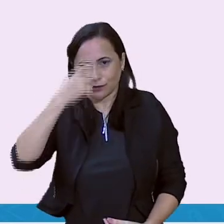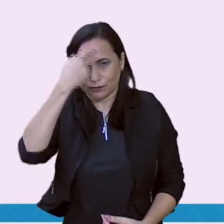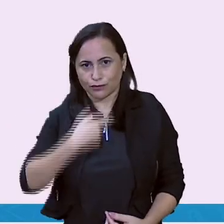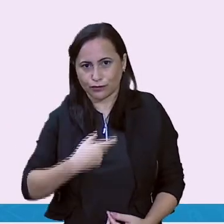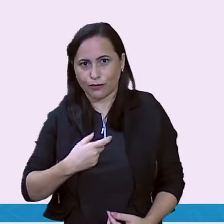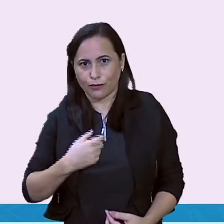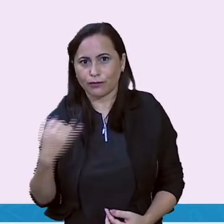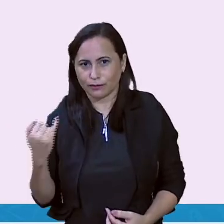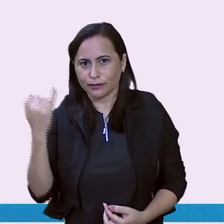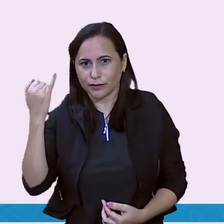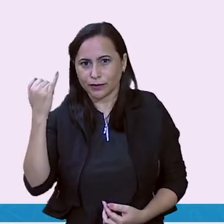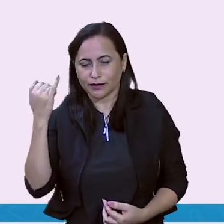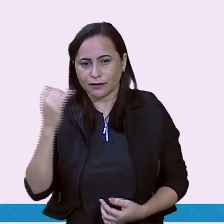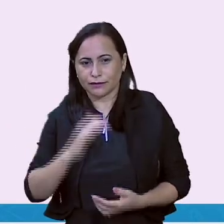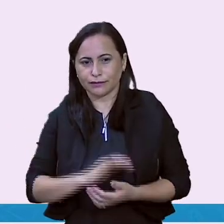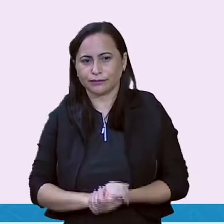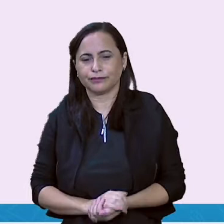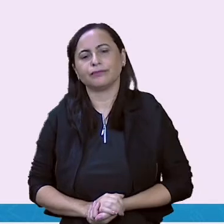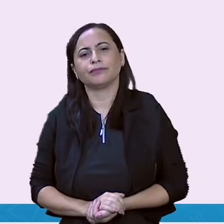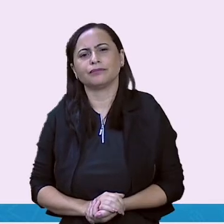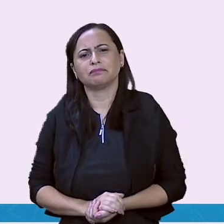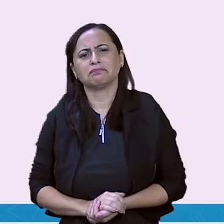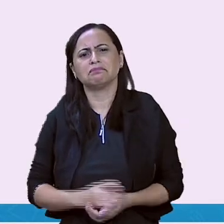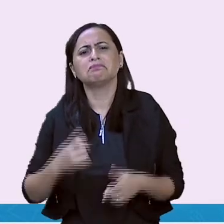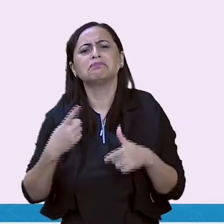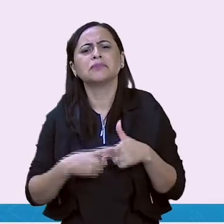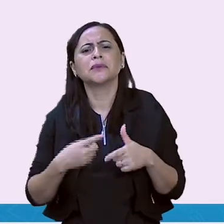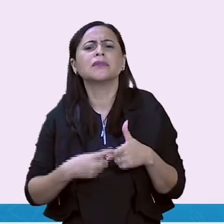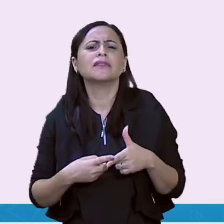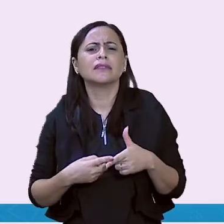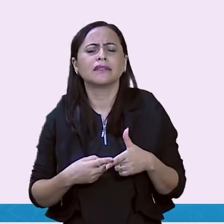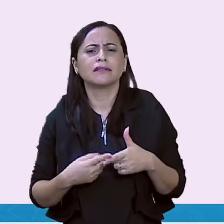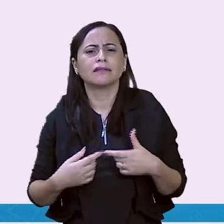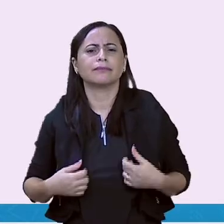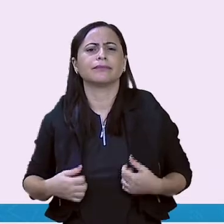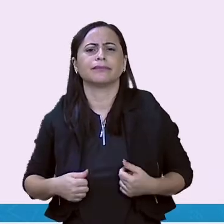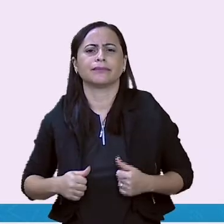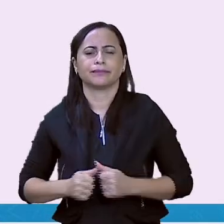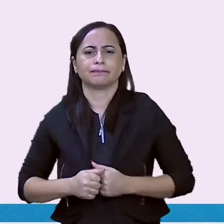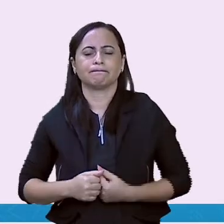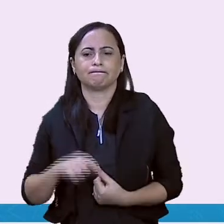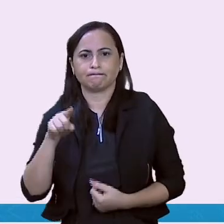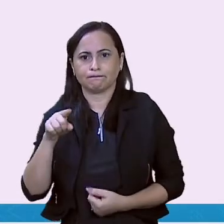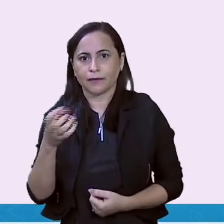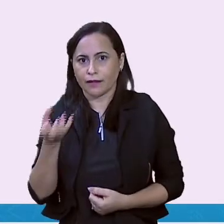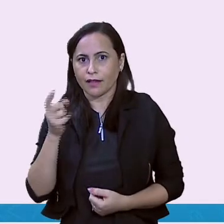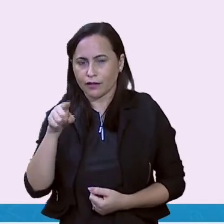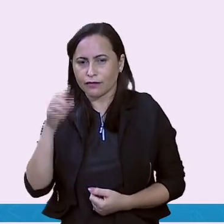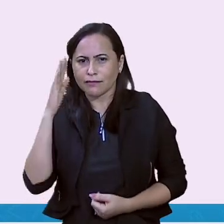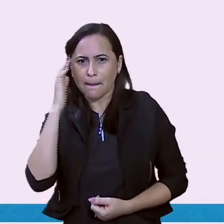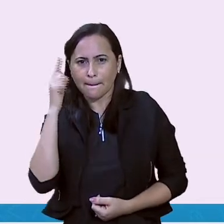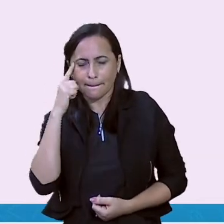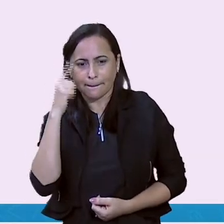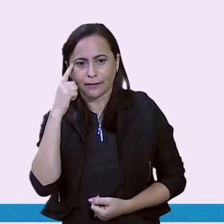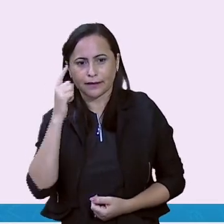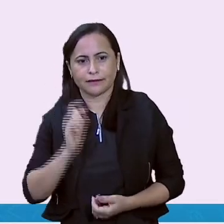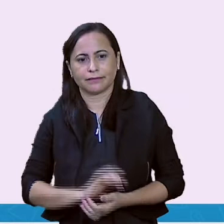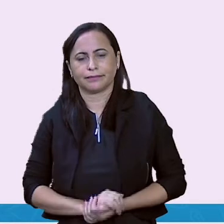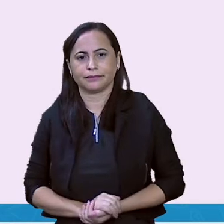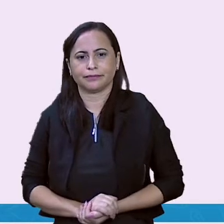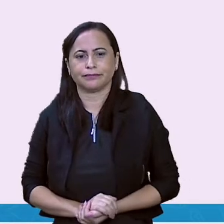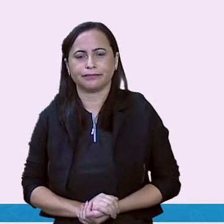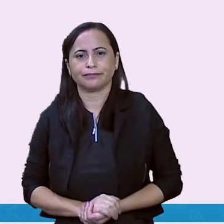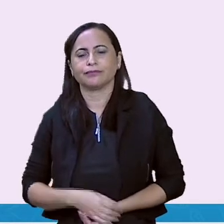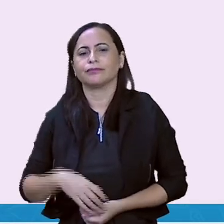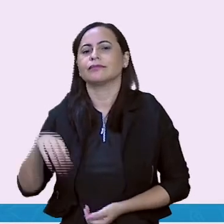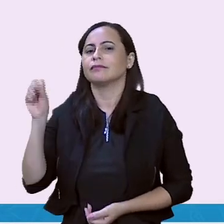por quê? Pensa aí. Por que é tão importante a gente saber as medidas do nosso corpo?